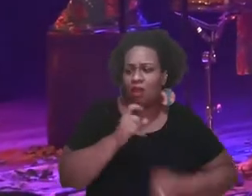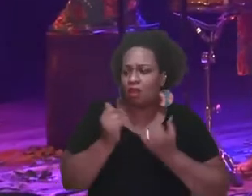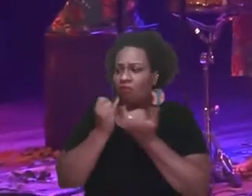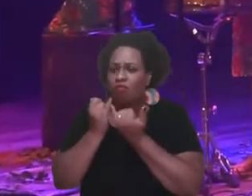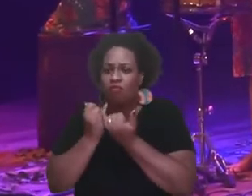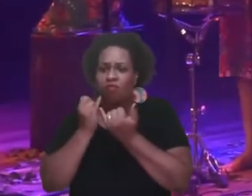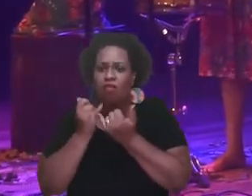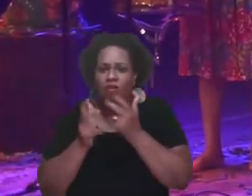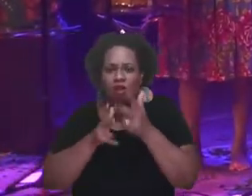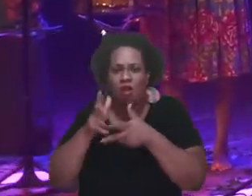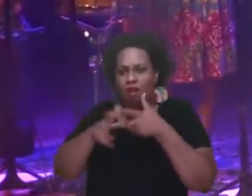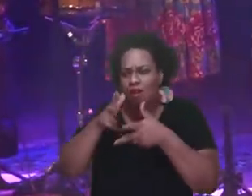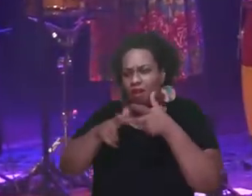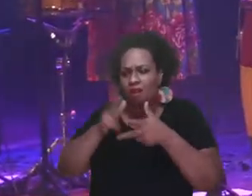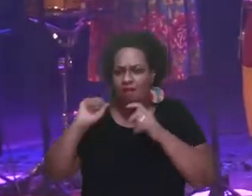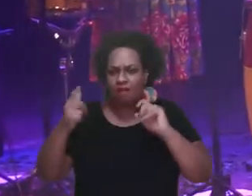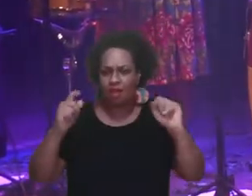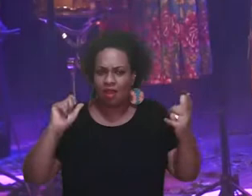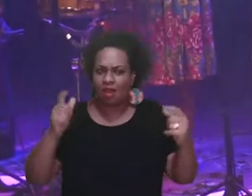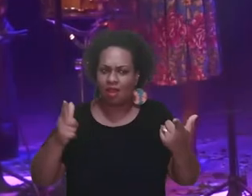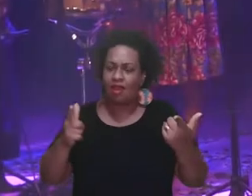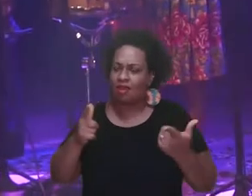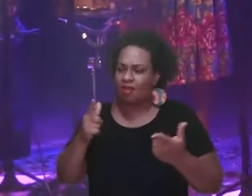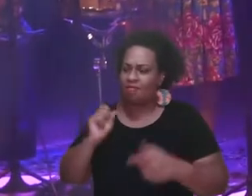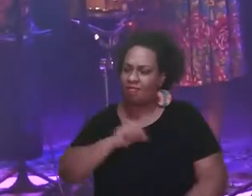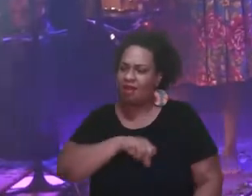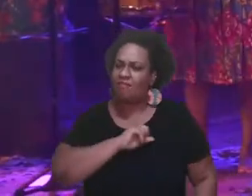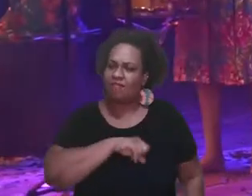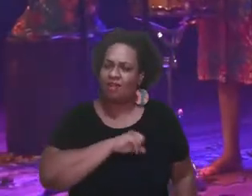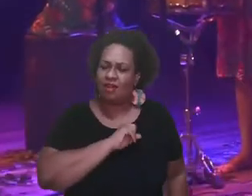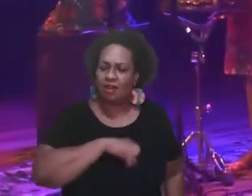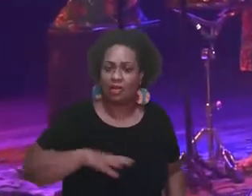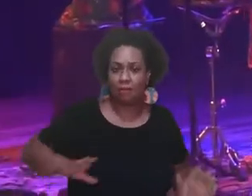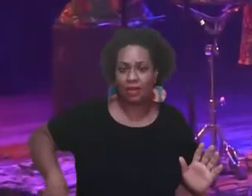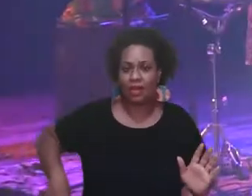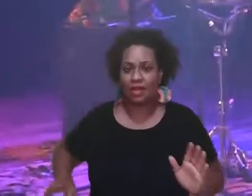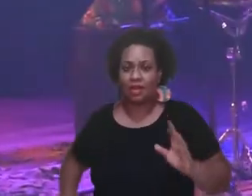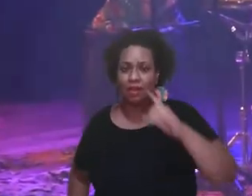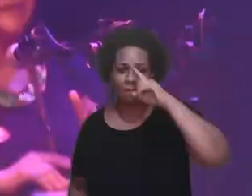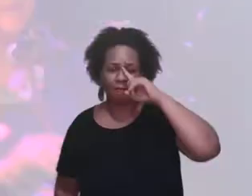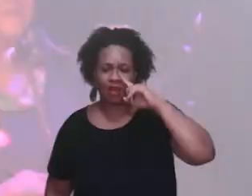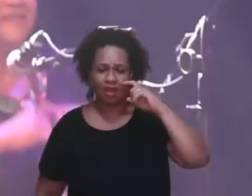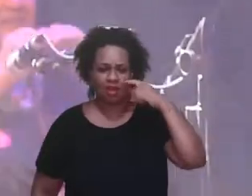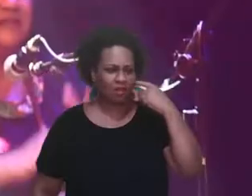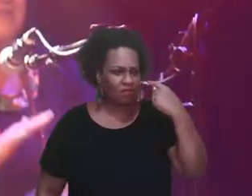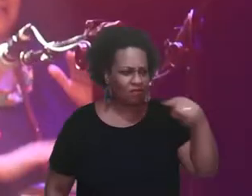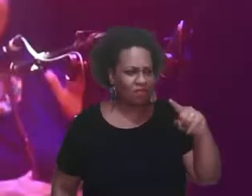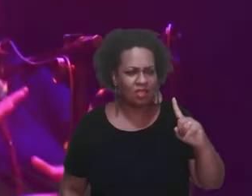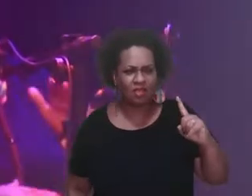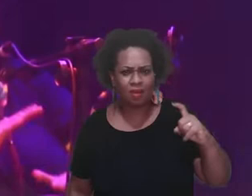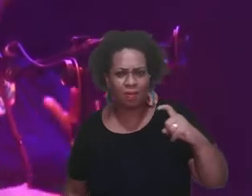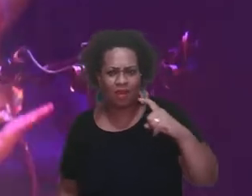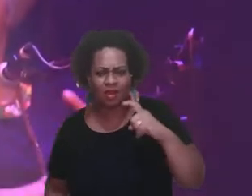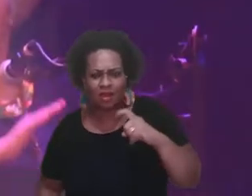tô falando da vida alheia falar do Camarão malvado da praia de Amaralina eu